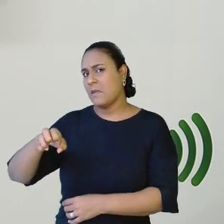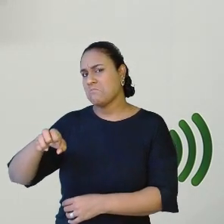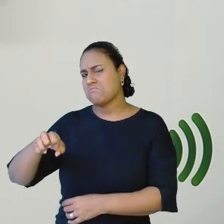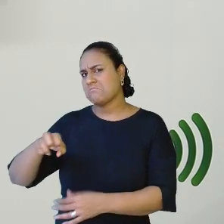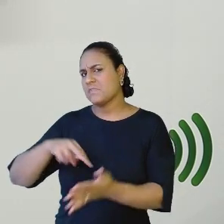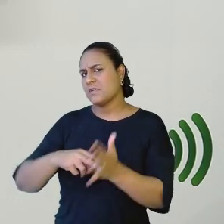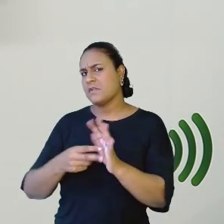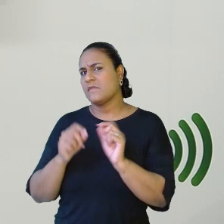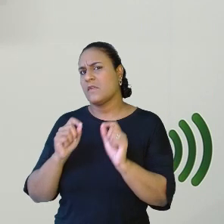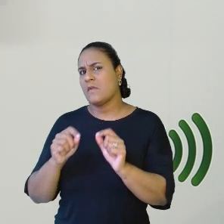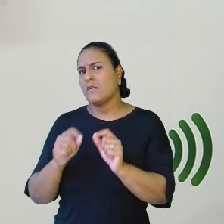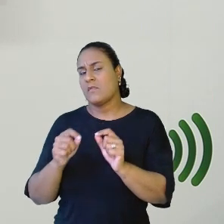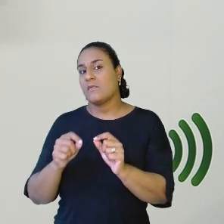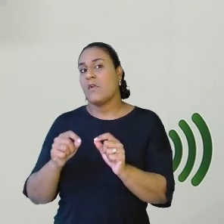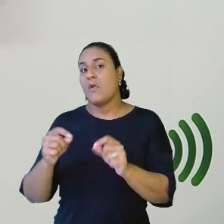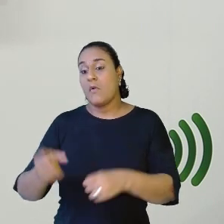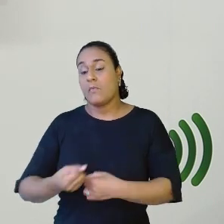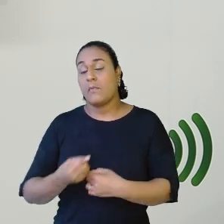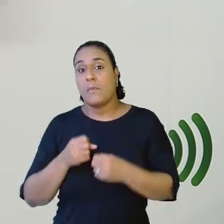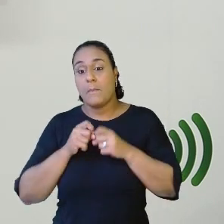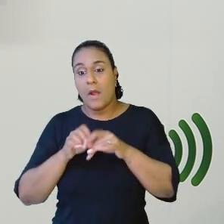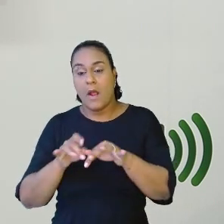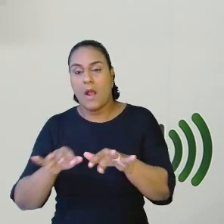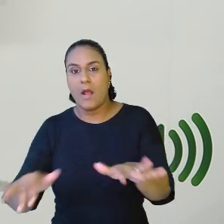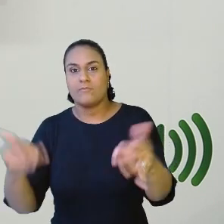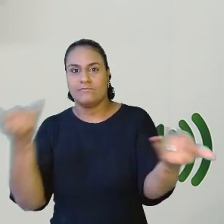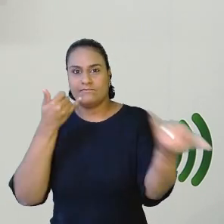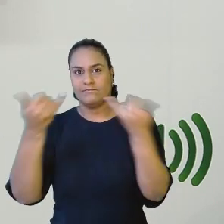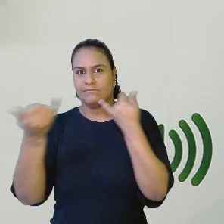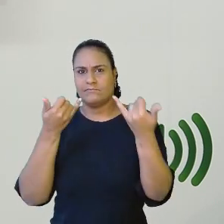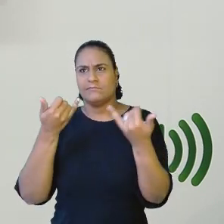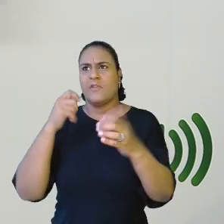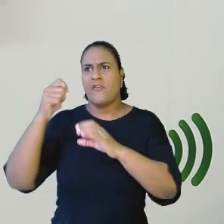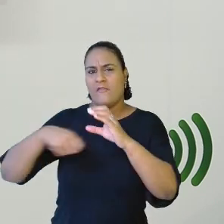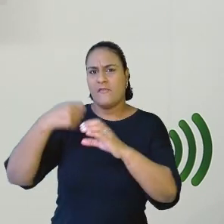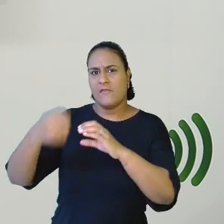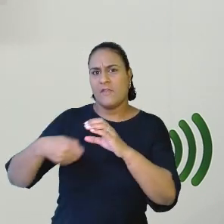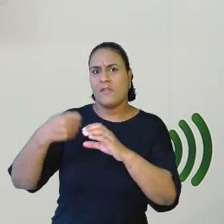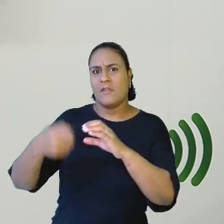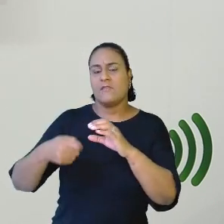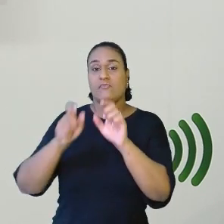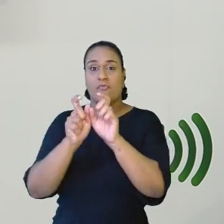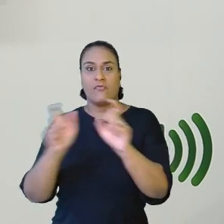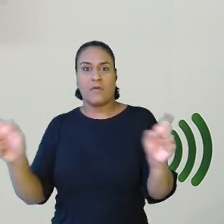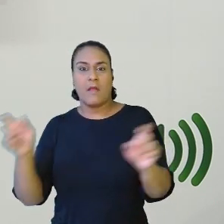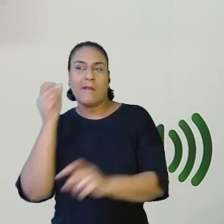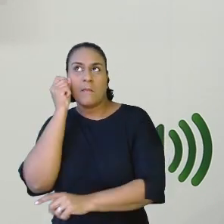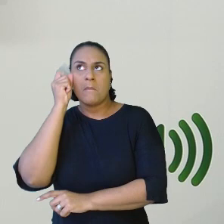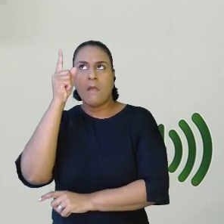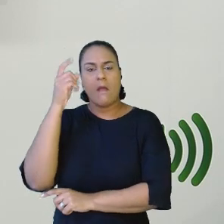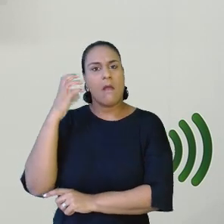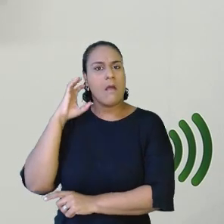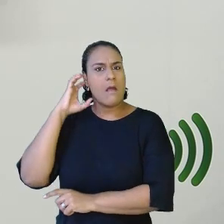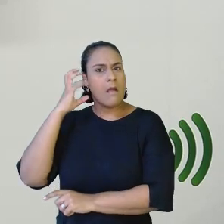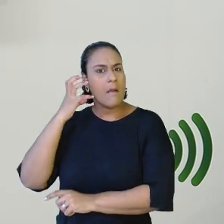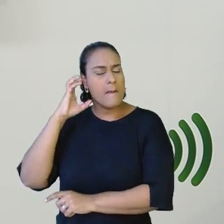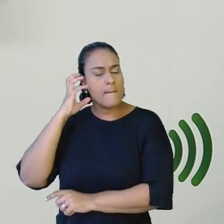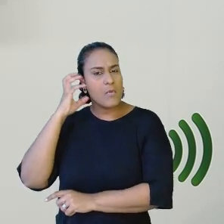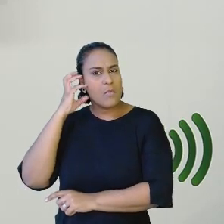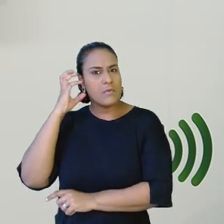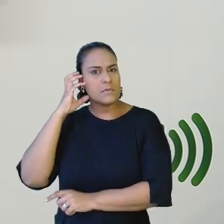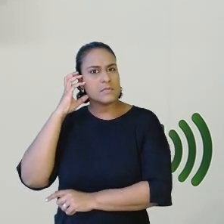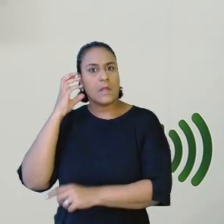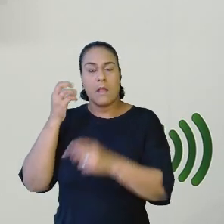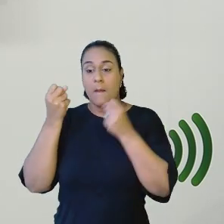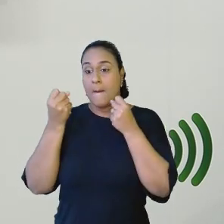meme é a viralização de uma informação. Qualquer vídeo, imagem, frase, ideia, música que se espalhe